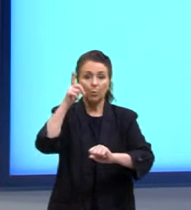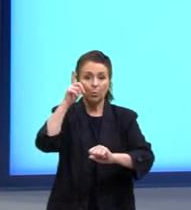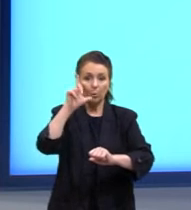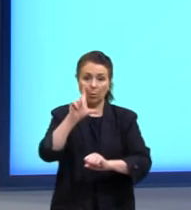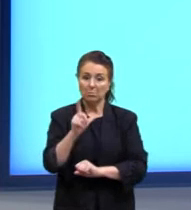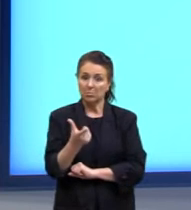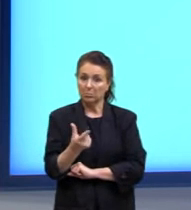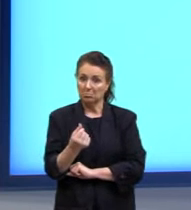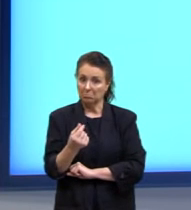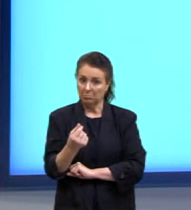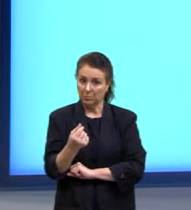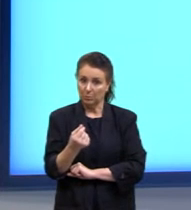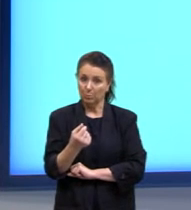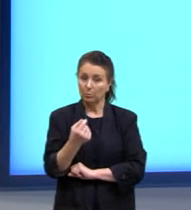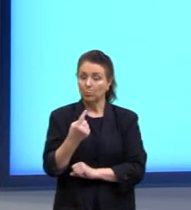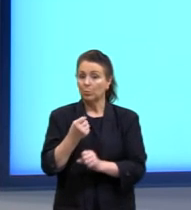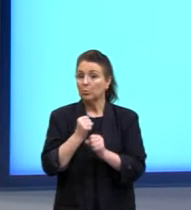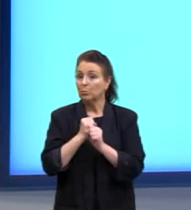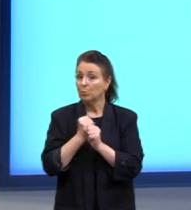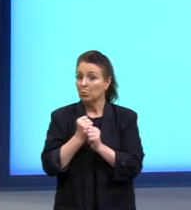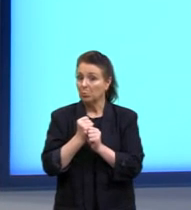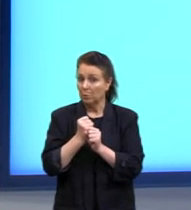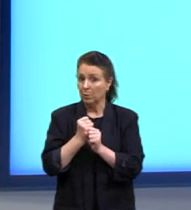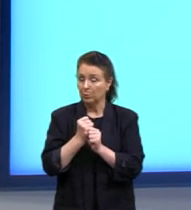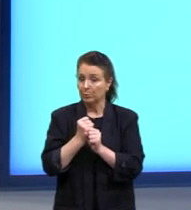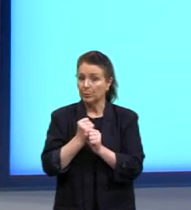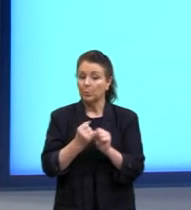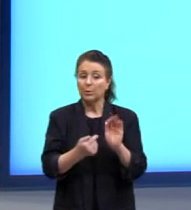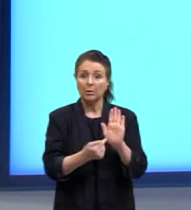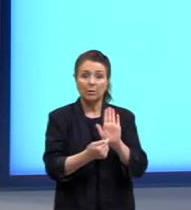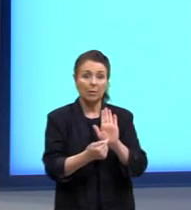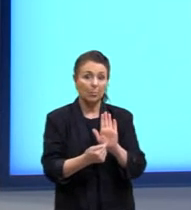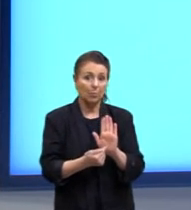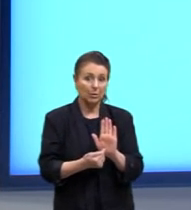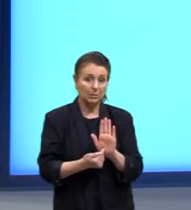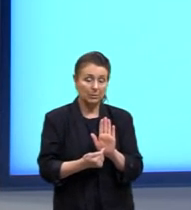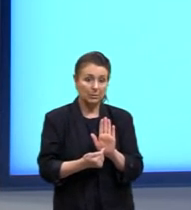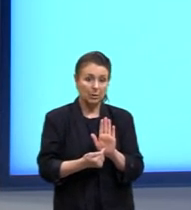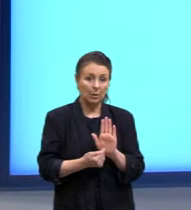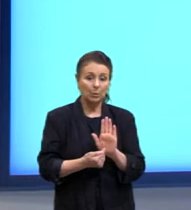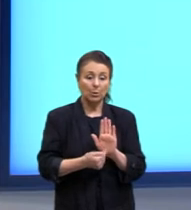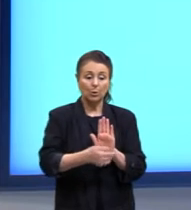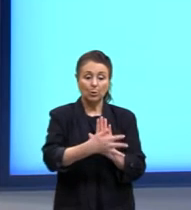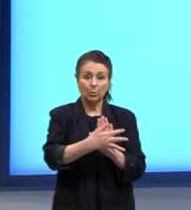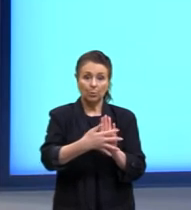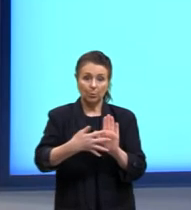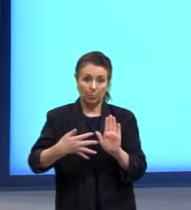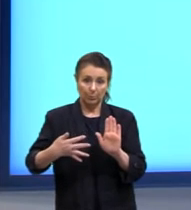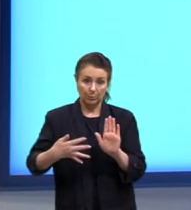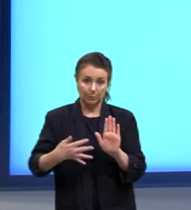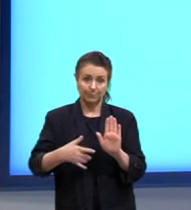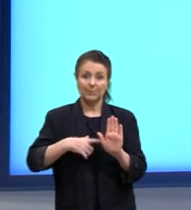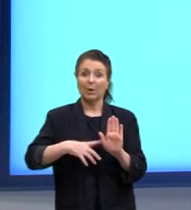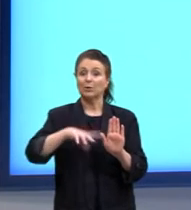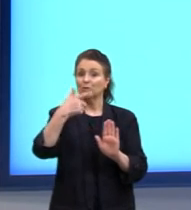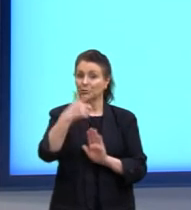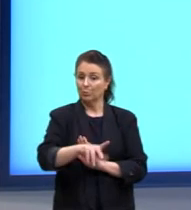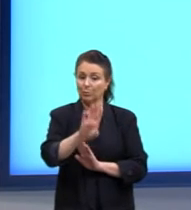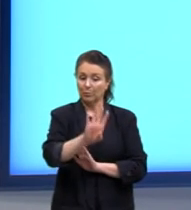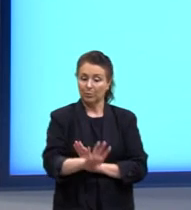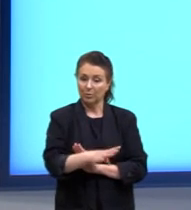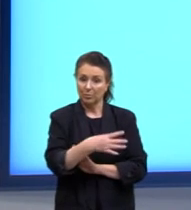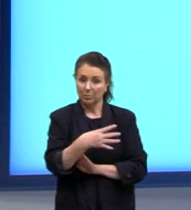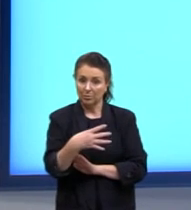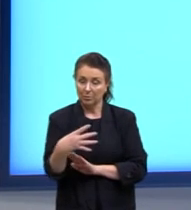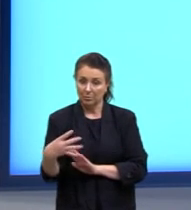faturamentos num dado ano conforme apresentado no quadro aí nós temos mais uma tabela aqui nós teremos